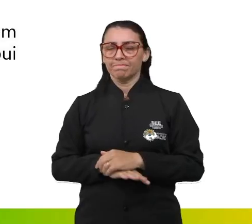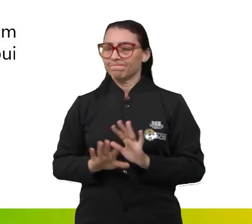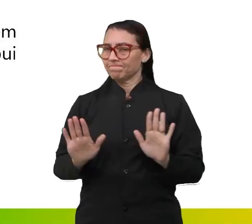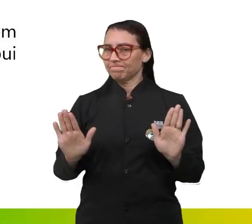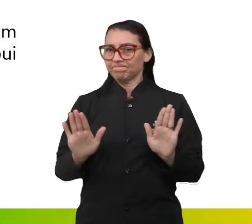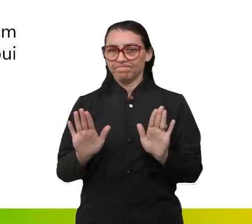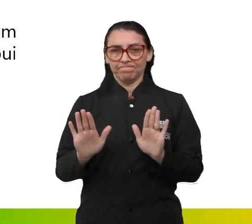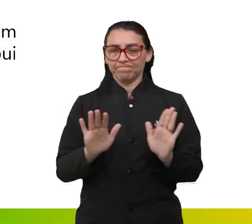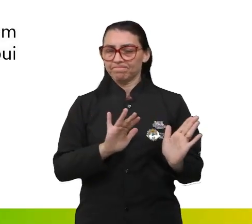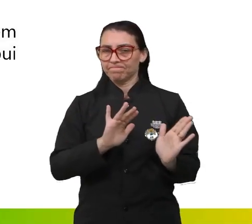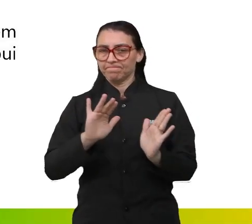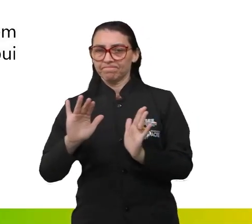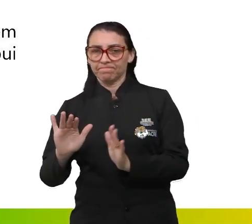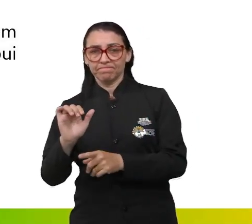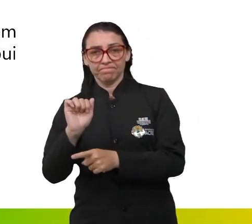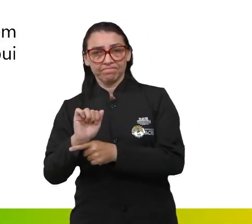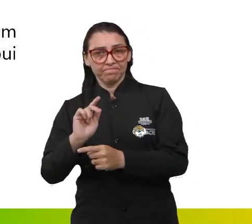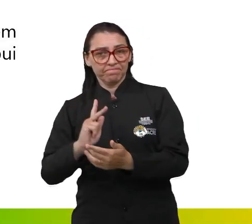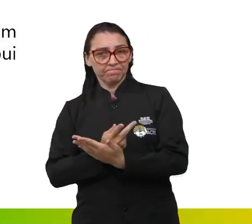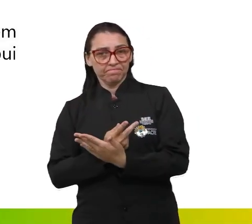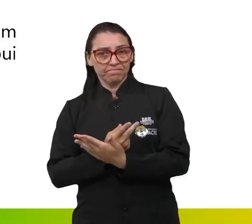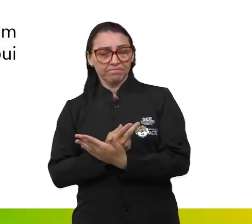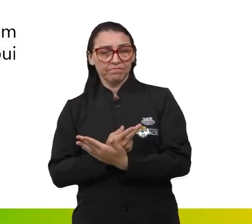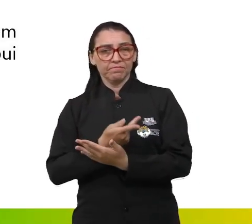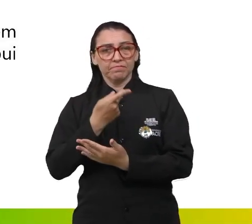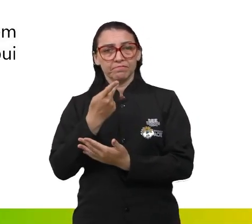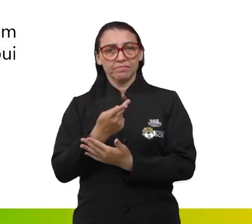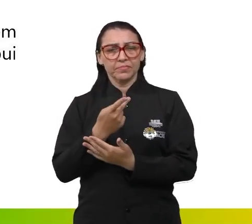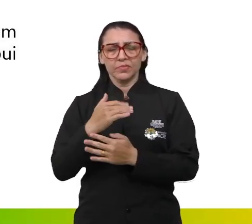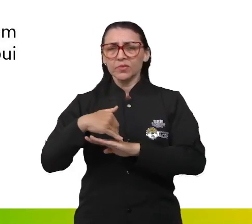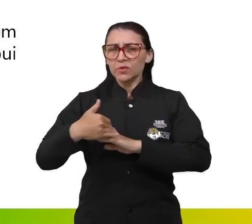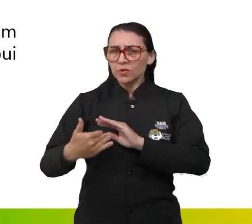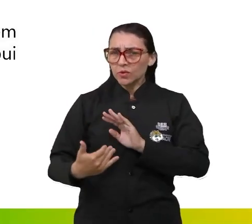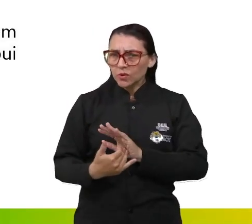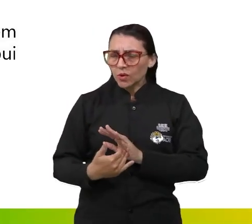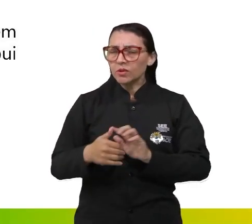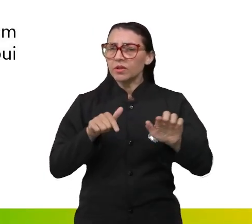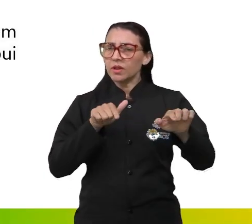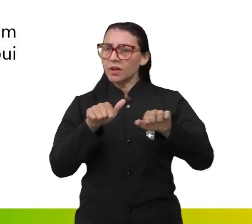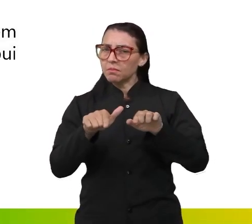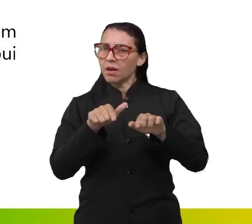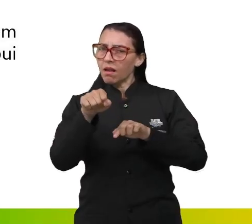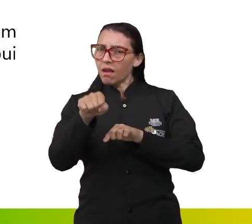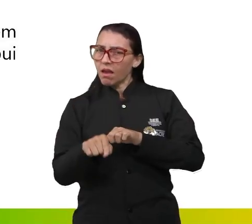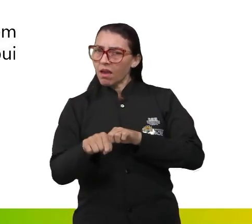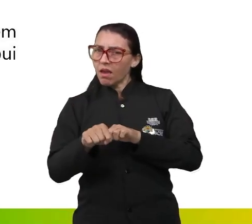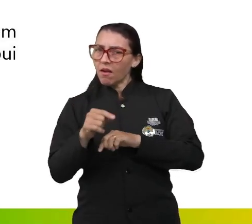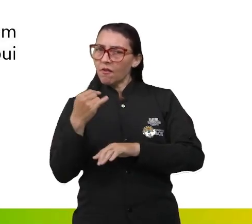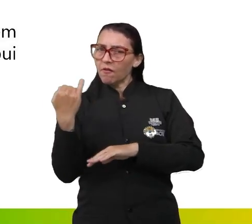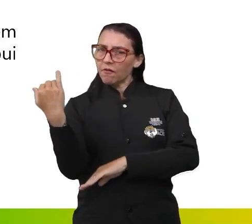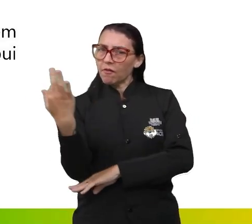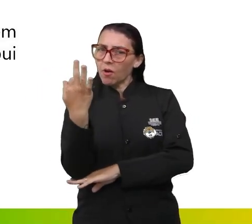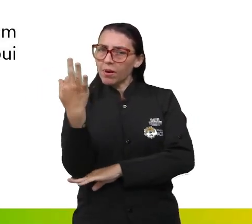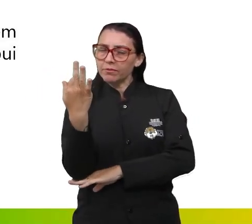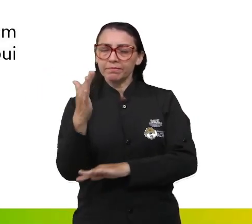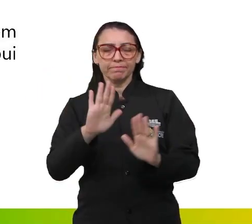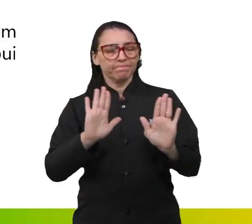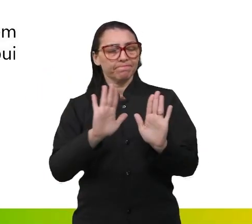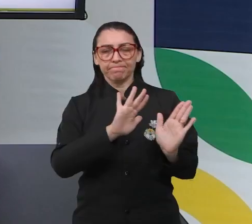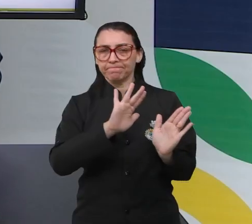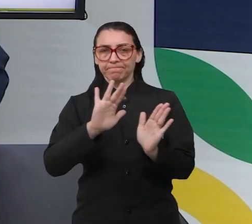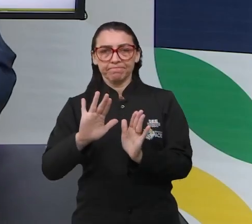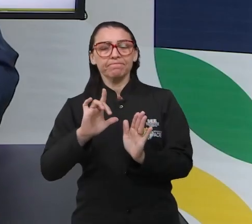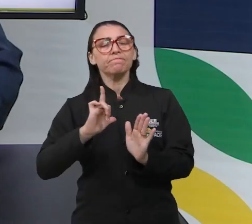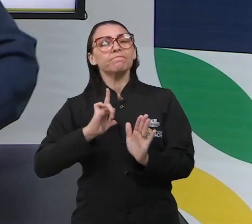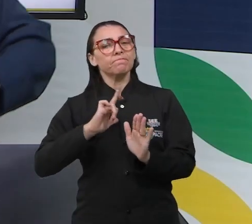Não, pessoal, a alternativa A está incorreta quando ele diz aqui que todo tipo de trabalho é formal. A gente aprendeu que existe